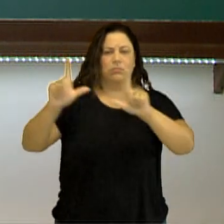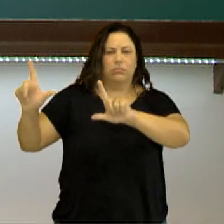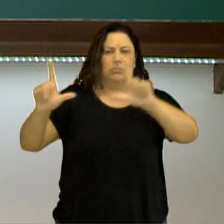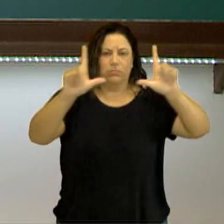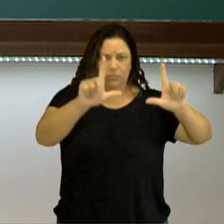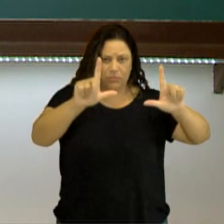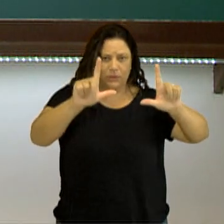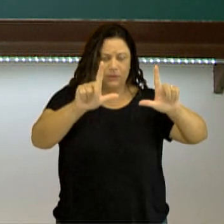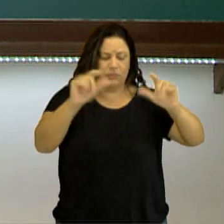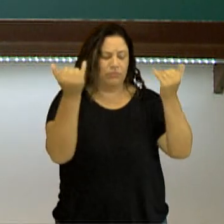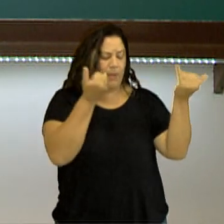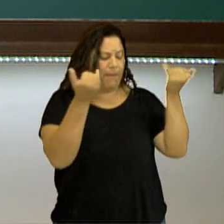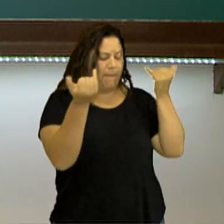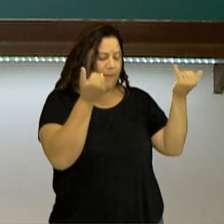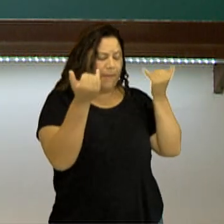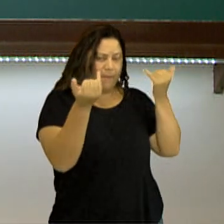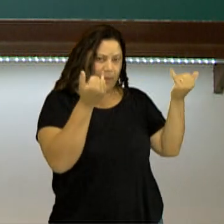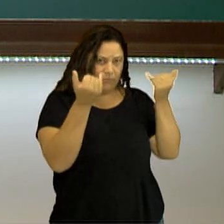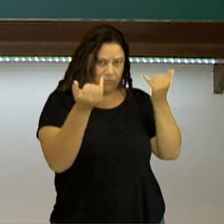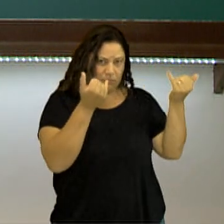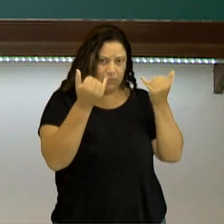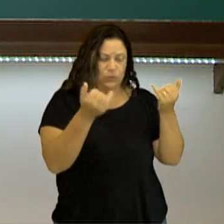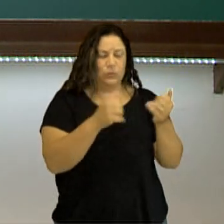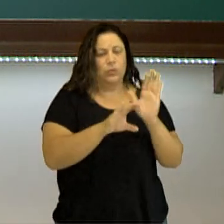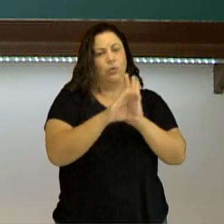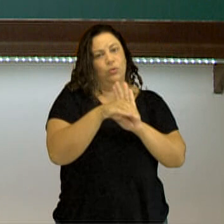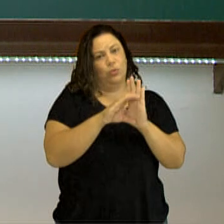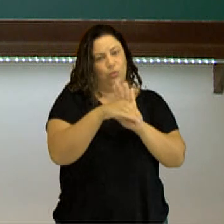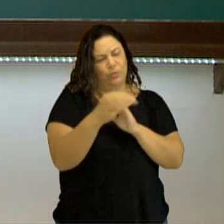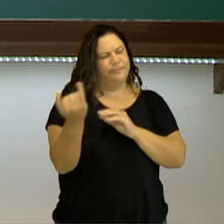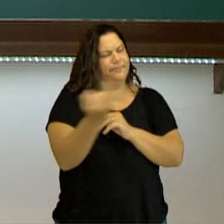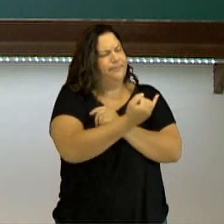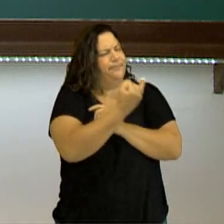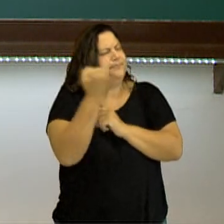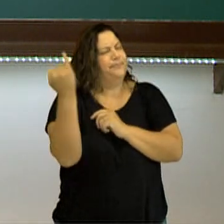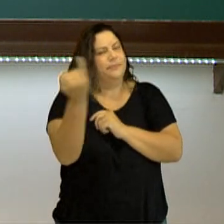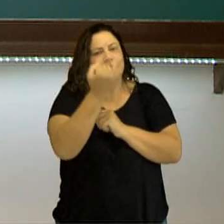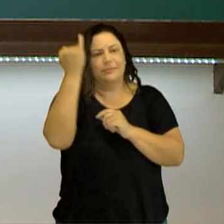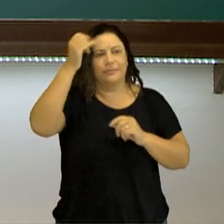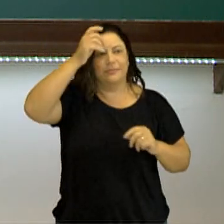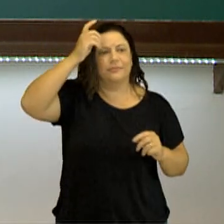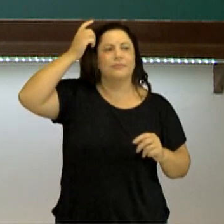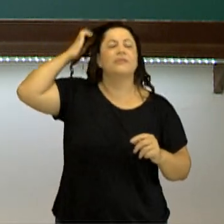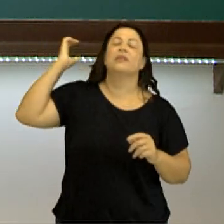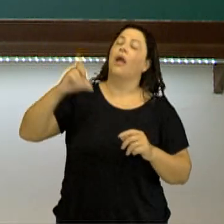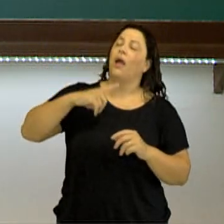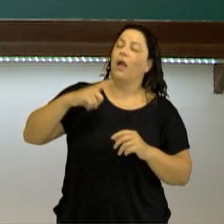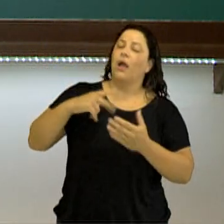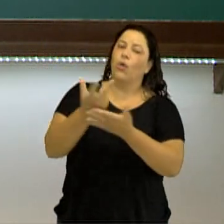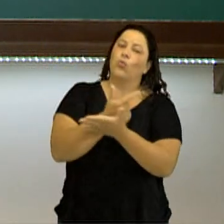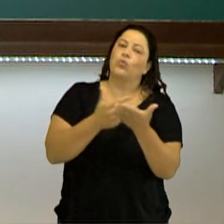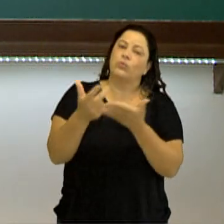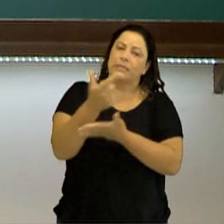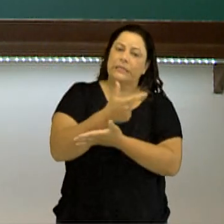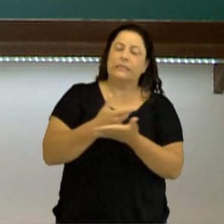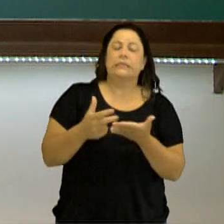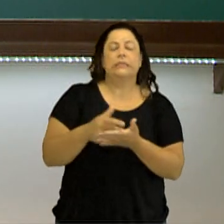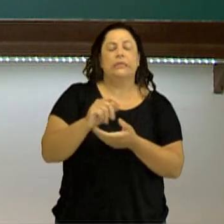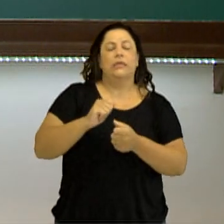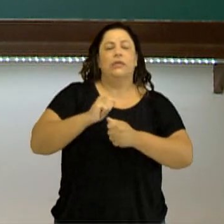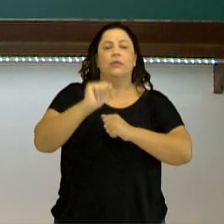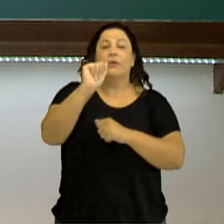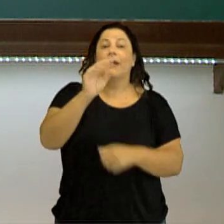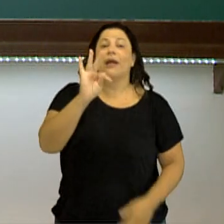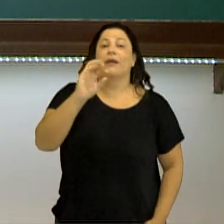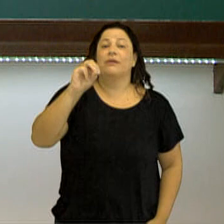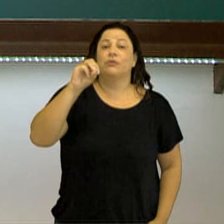algumas informações e conceitos que serão muito importantes. Aqui eu tenho o desenho do átomo, né? O desenho que vocês